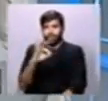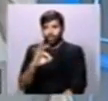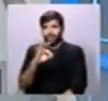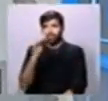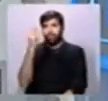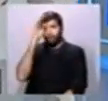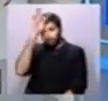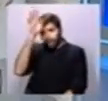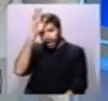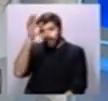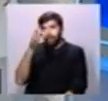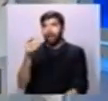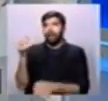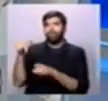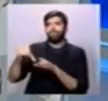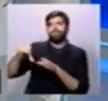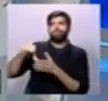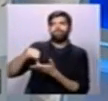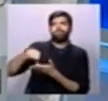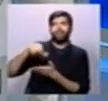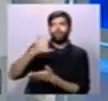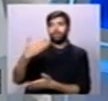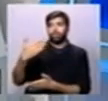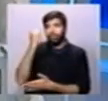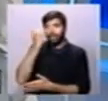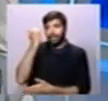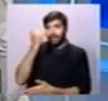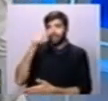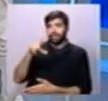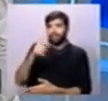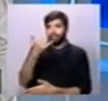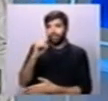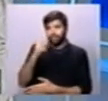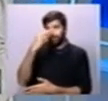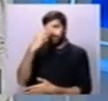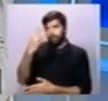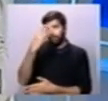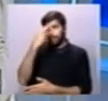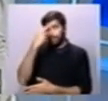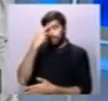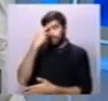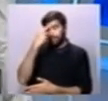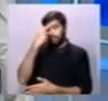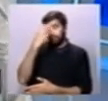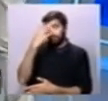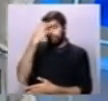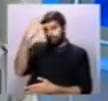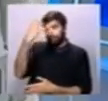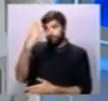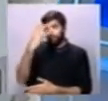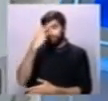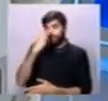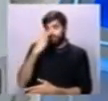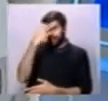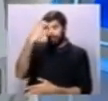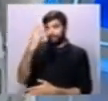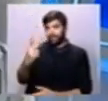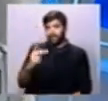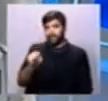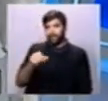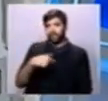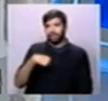para Braga, no interior também 21 graus para Bragança, 20 para Vila Real, no entanto a noite ainda fria, 4 graus foi a